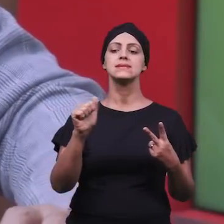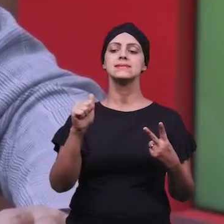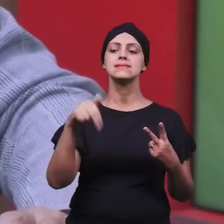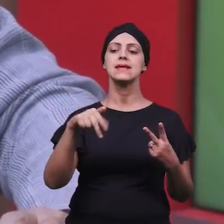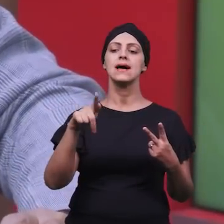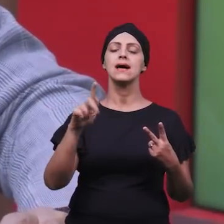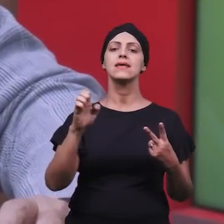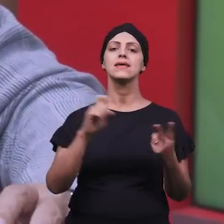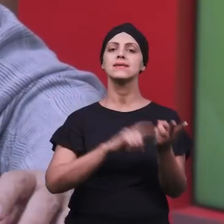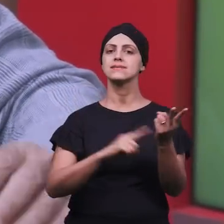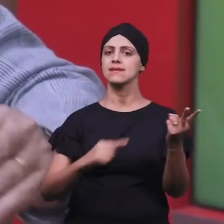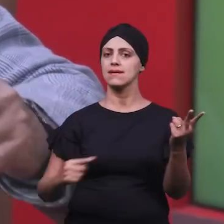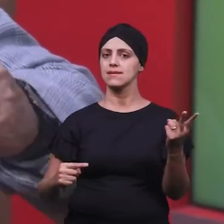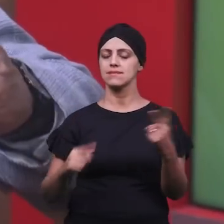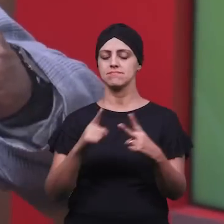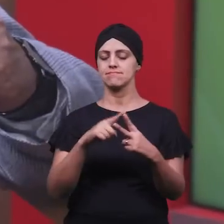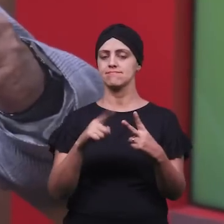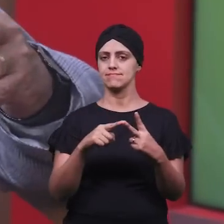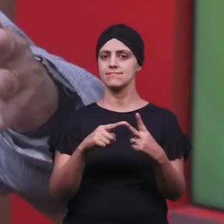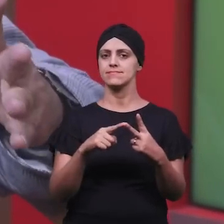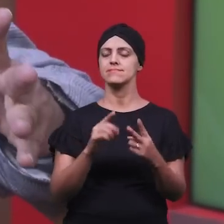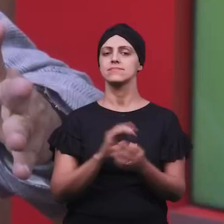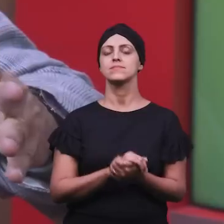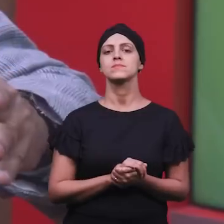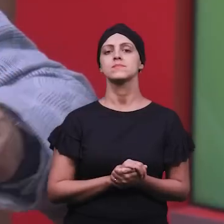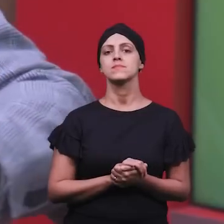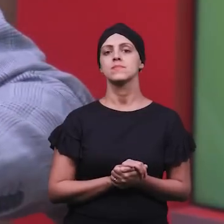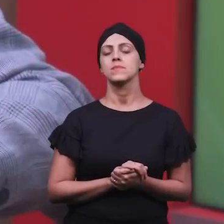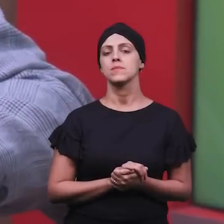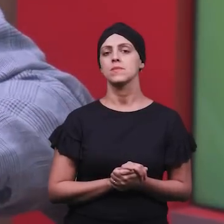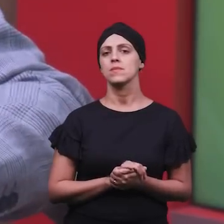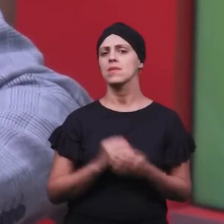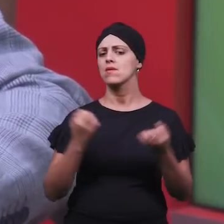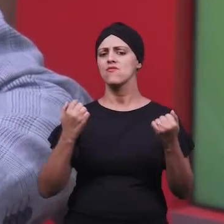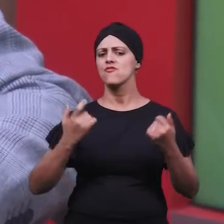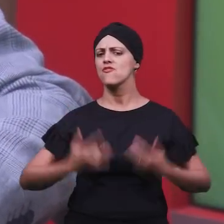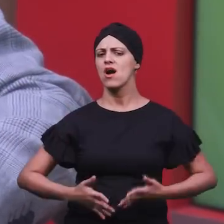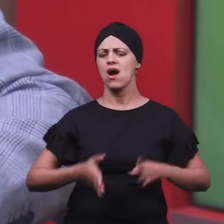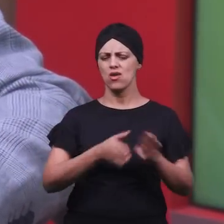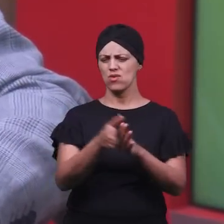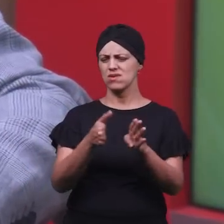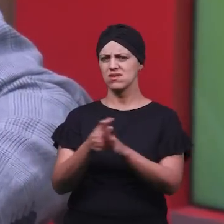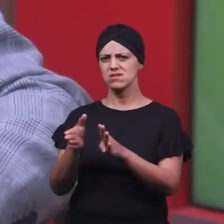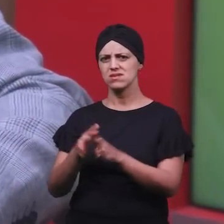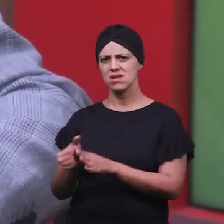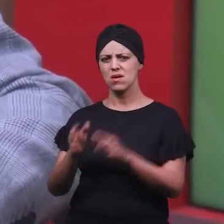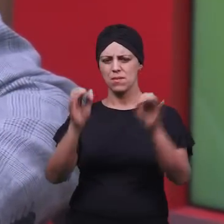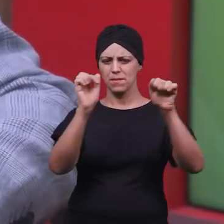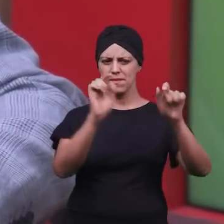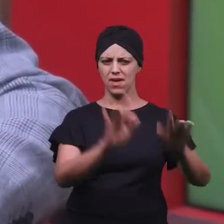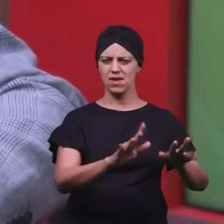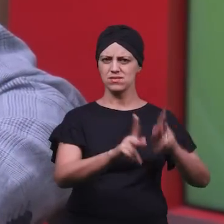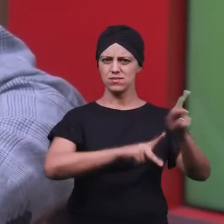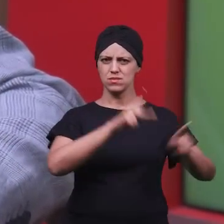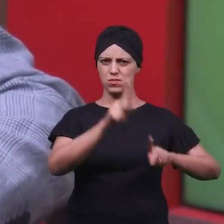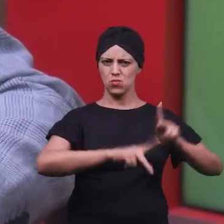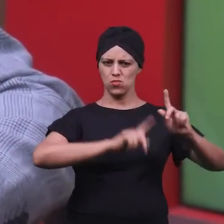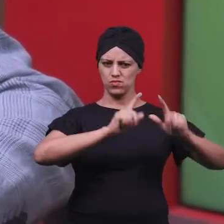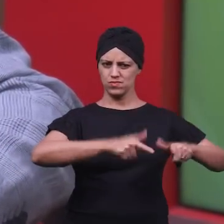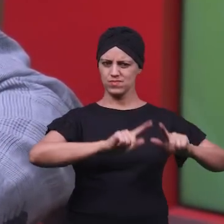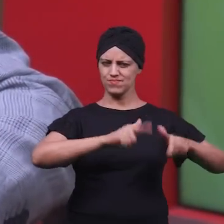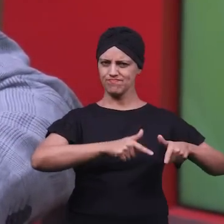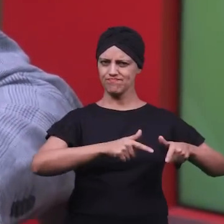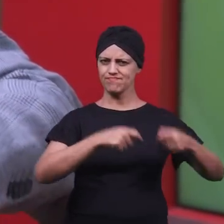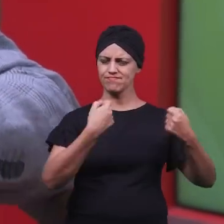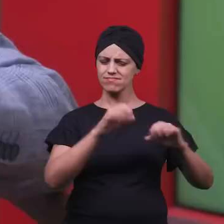de sangue. Então, dentro de diversas orientações para livramento e bênção em favor